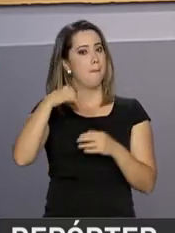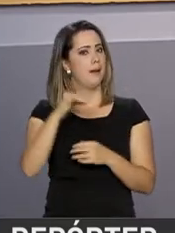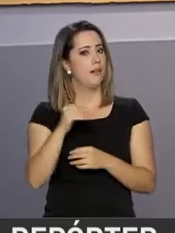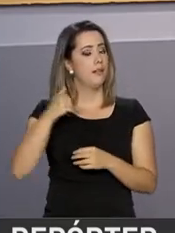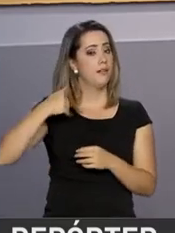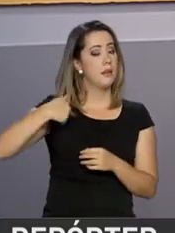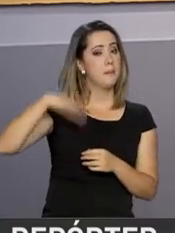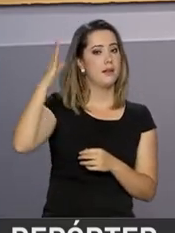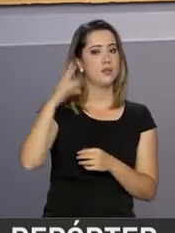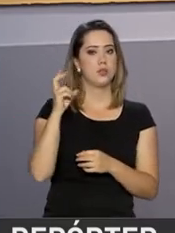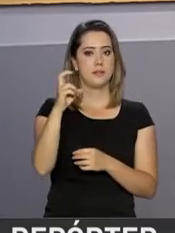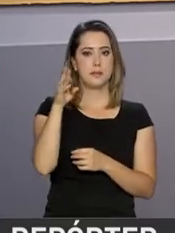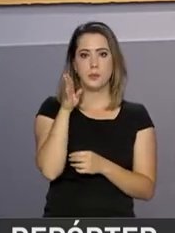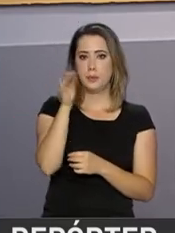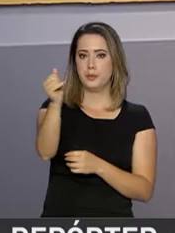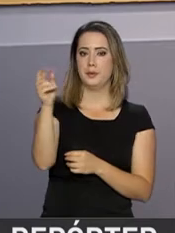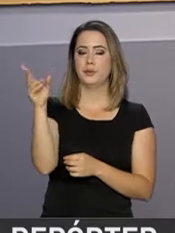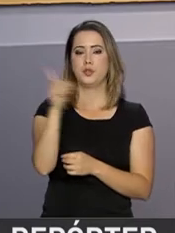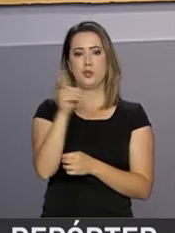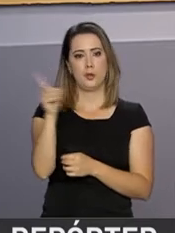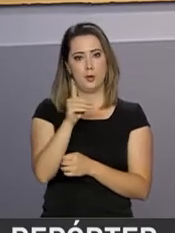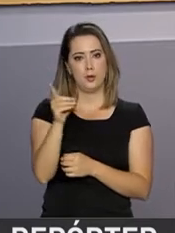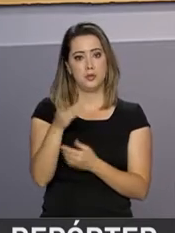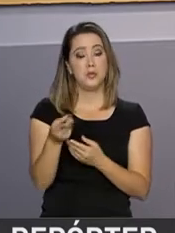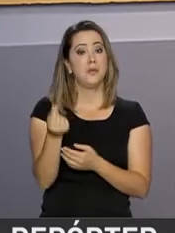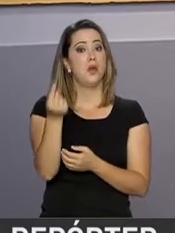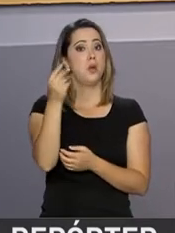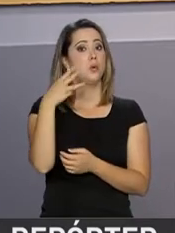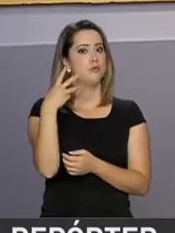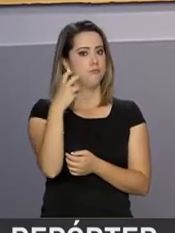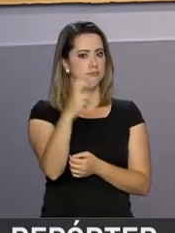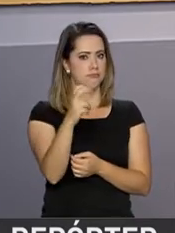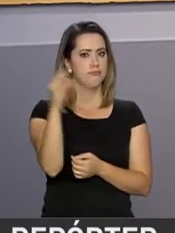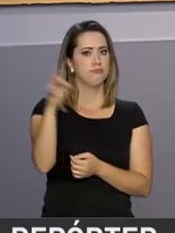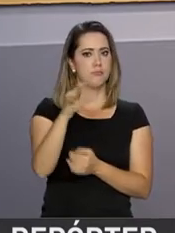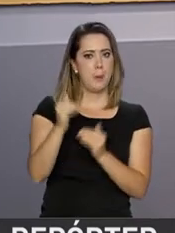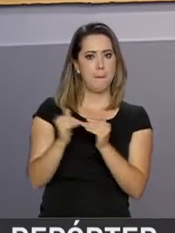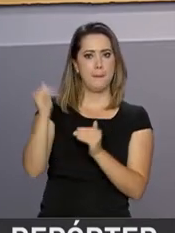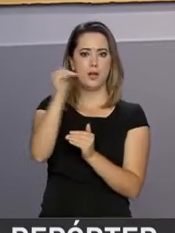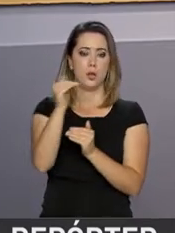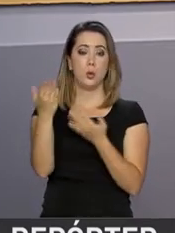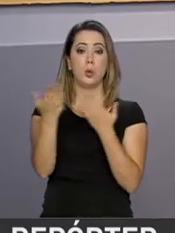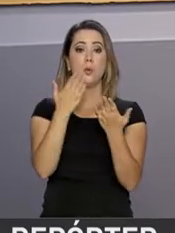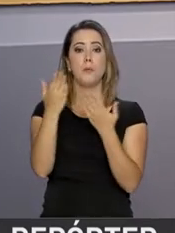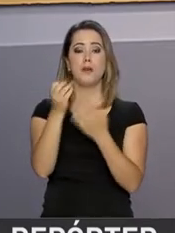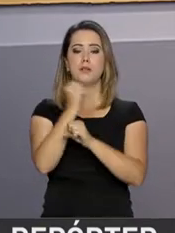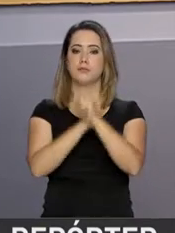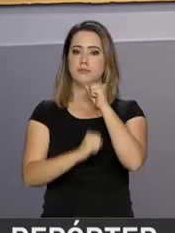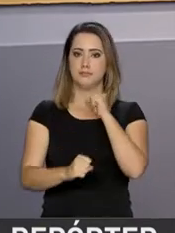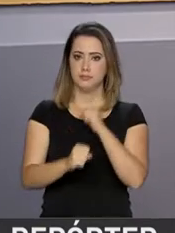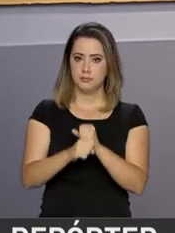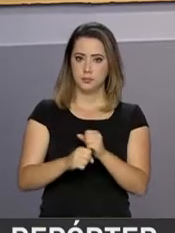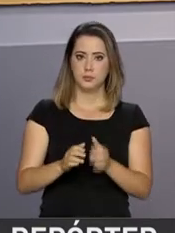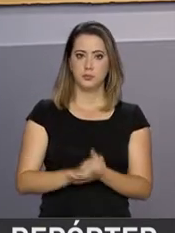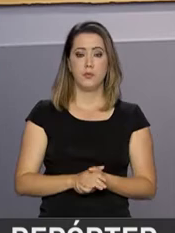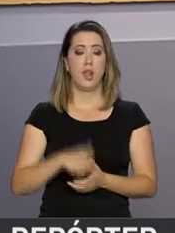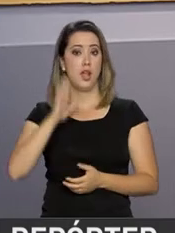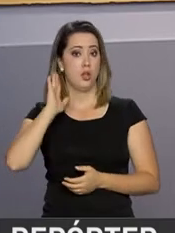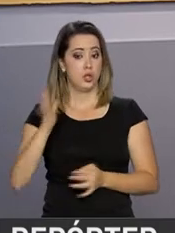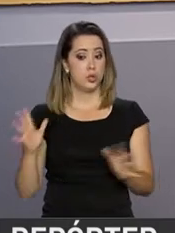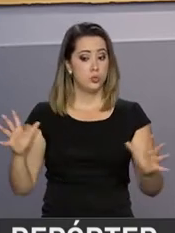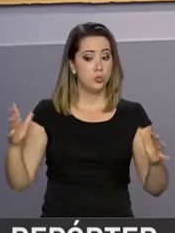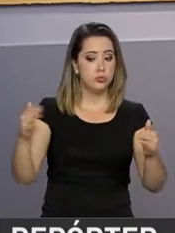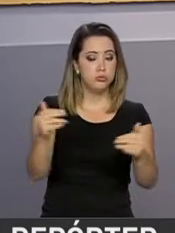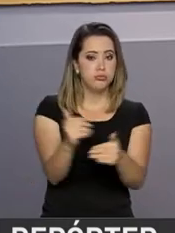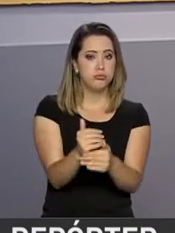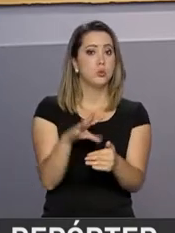de cinco milhões e meio de dólares valor cerca de 35% maior do que o mesmo período do ano passado já no acumulado